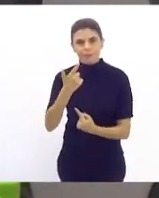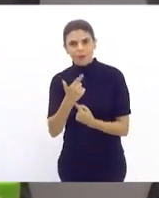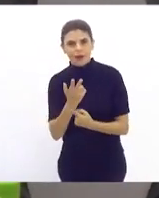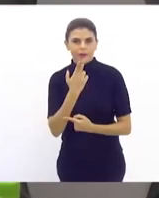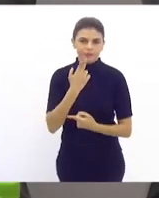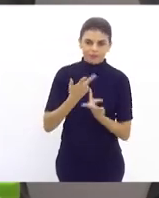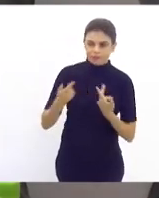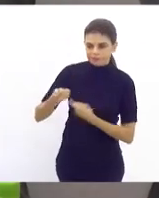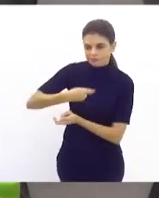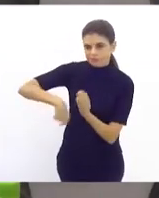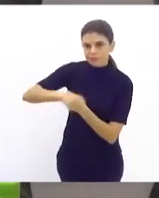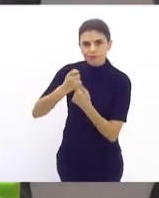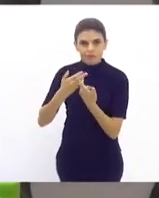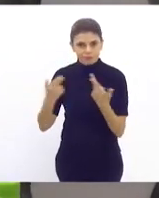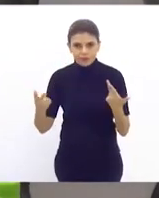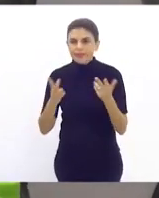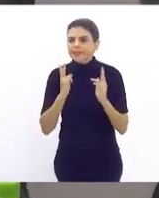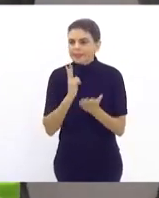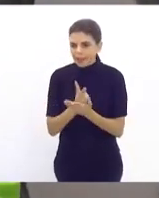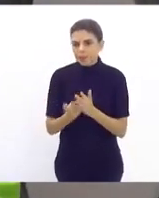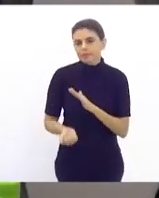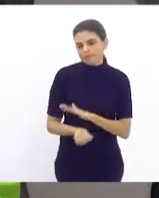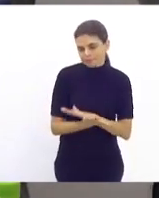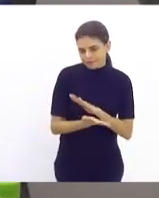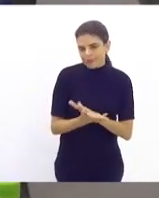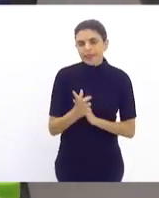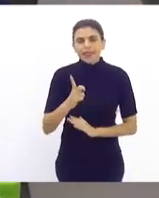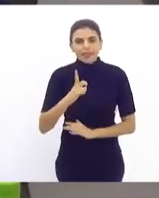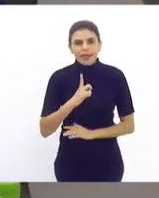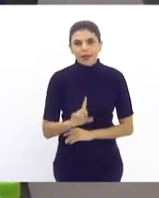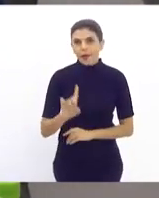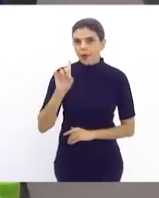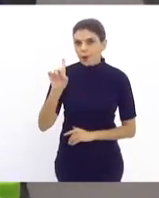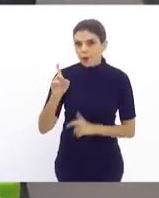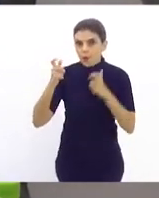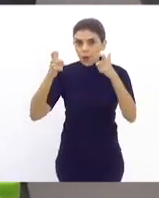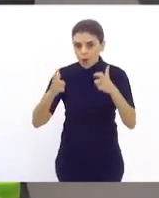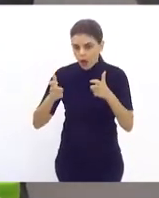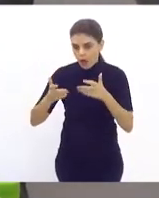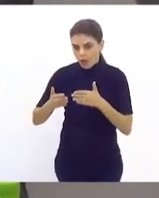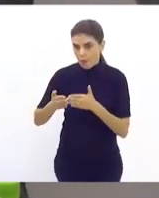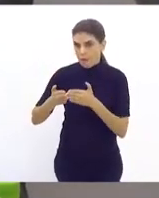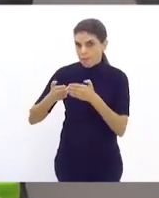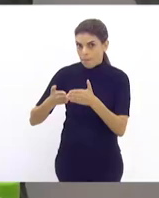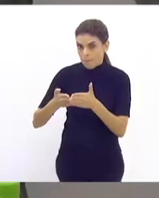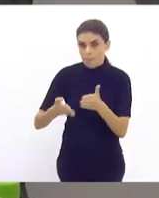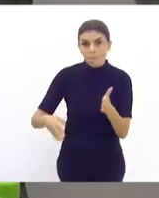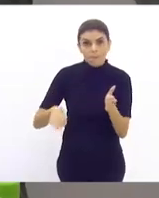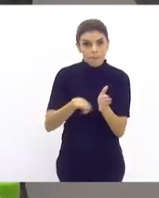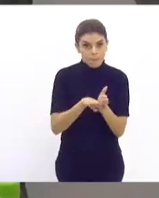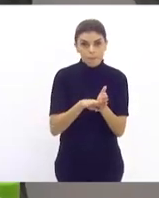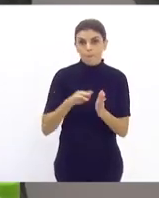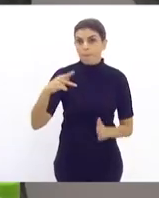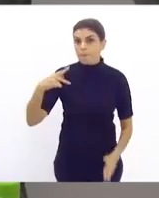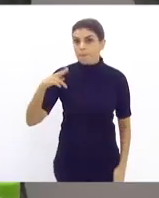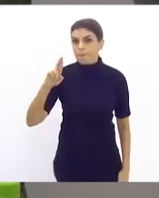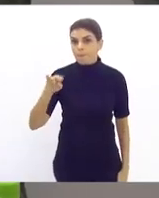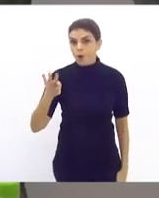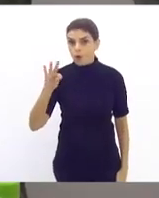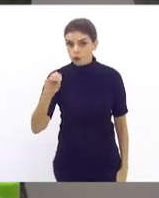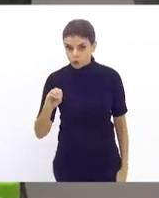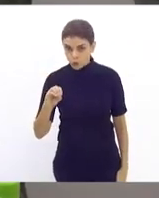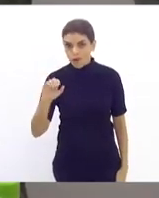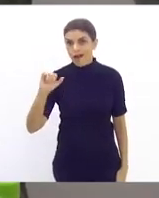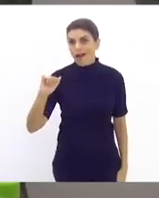porto do Rio de Janeiro tenha somente um porto alfandegado, que é o que existe hoje, que aí não é nem um cartel, é um